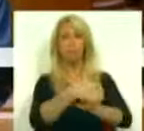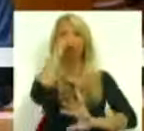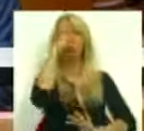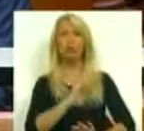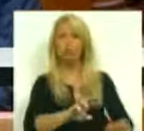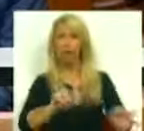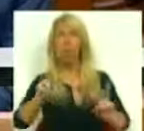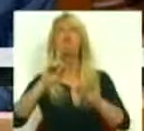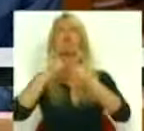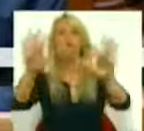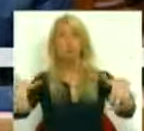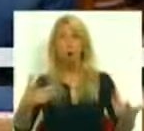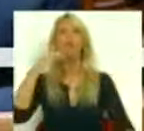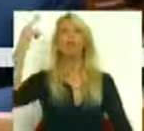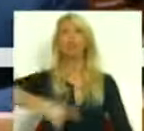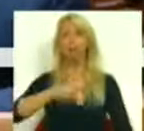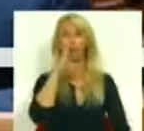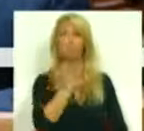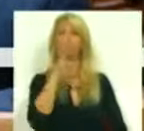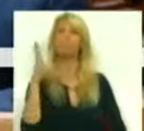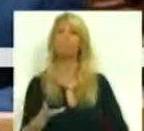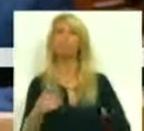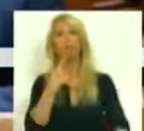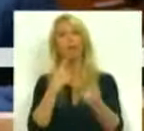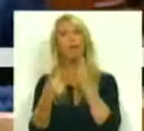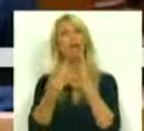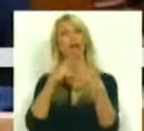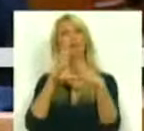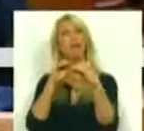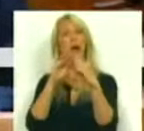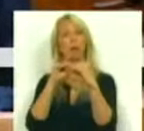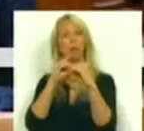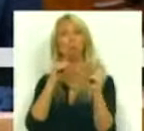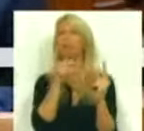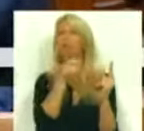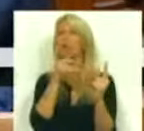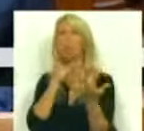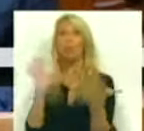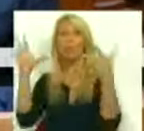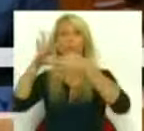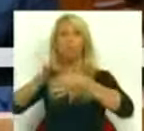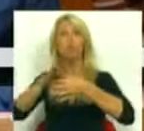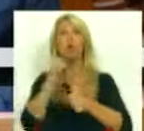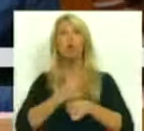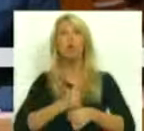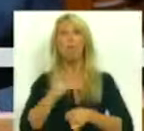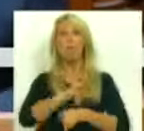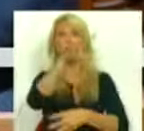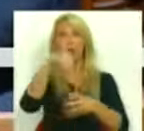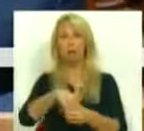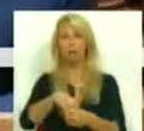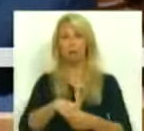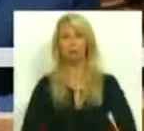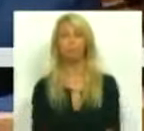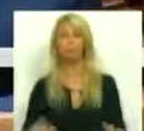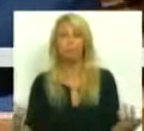ser concretizada e deve ser concretizada em diálogo e compromisso com os profissionais envolvidos. Falando de